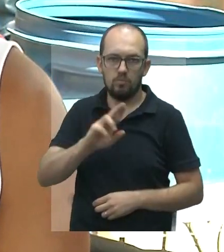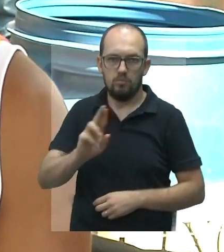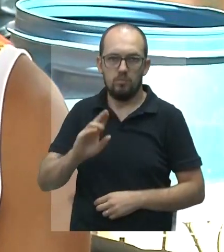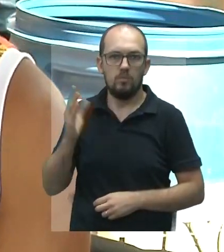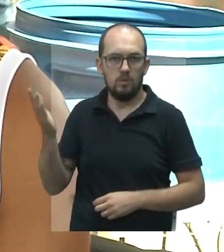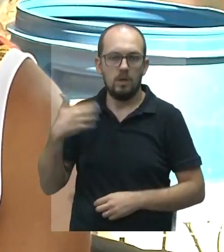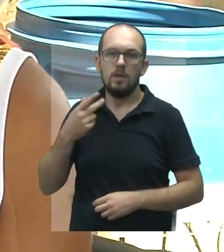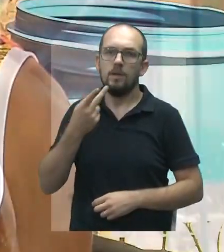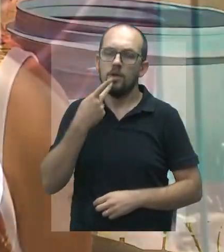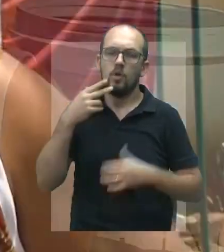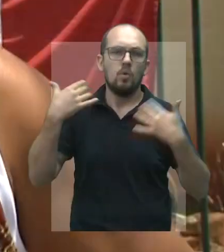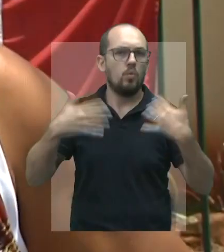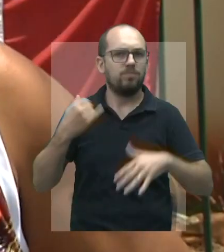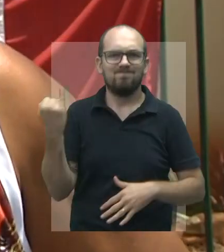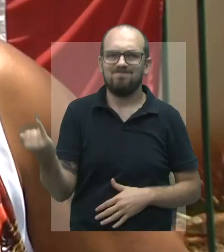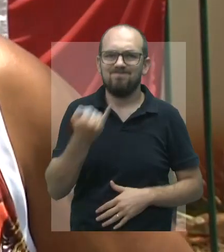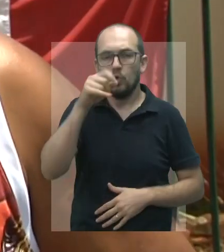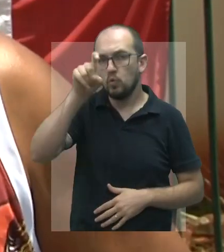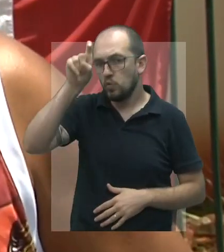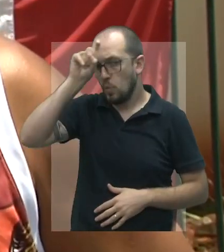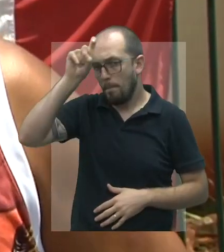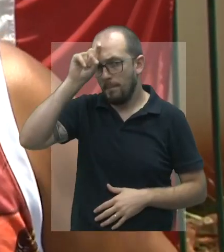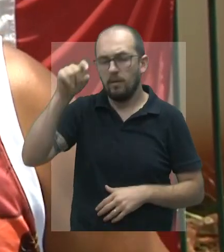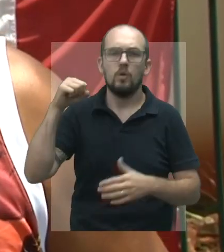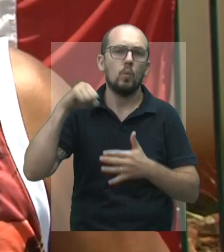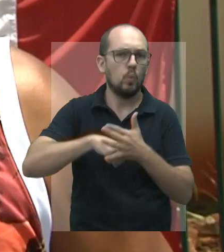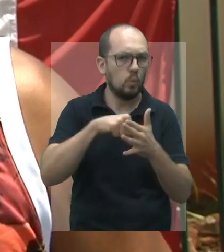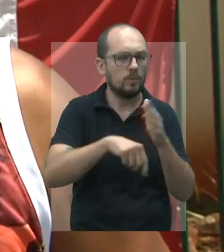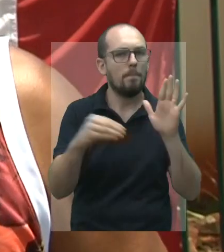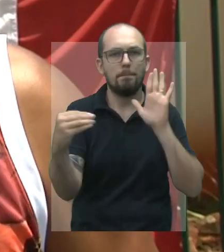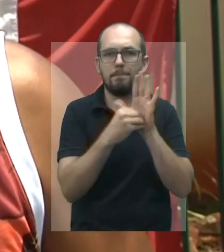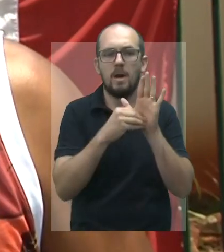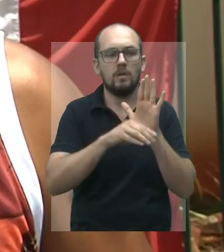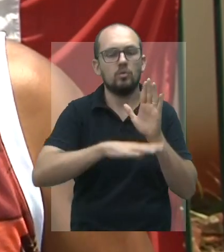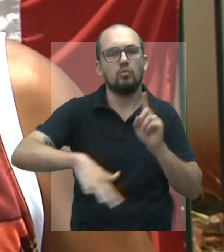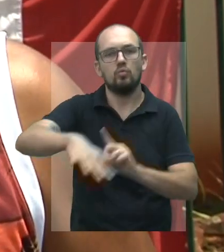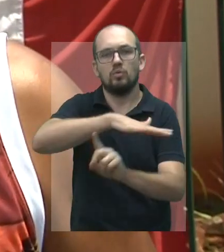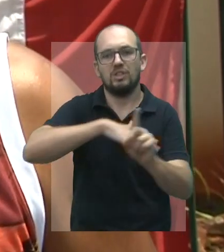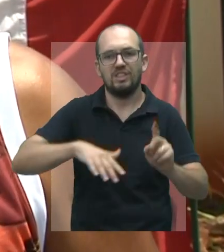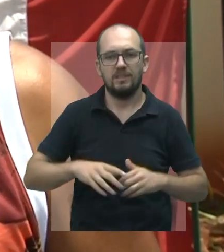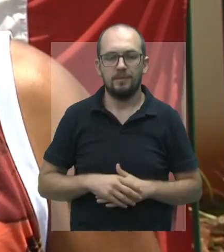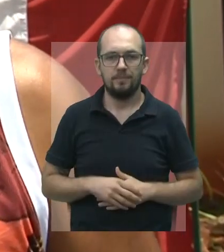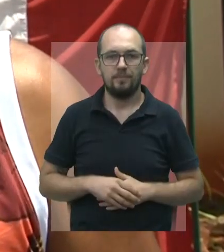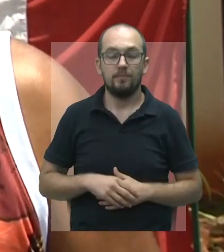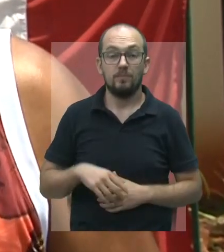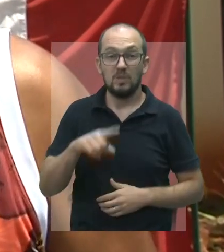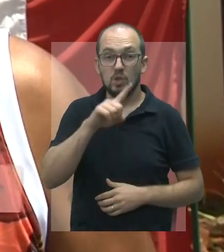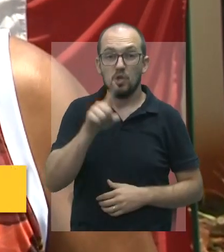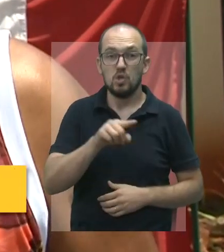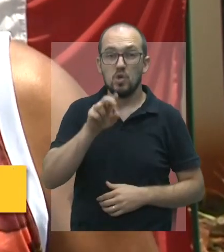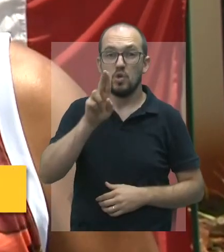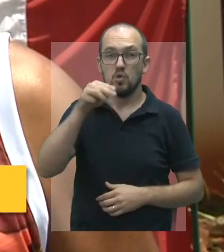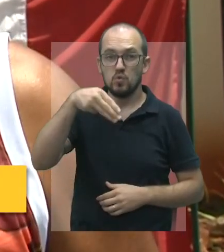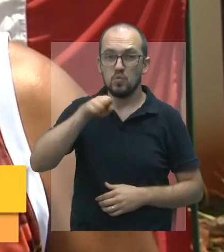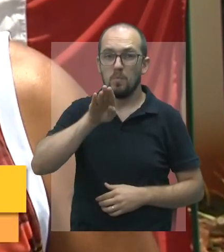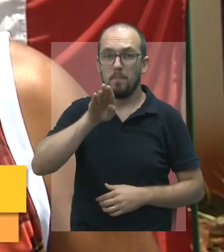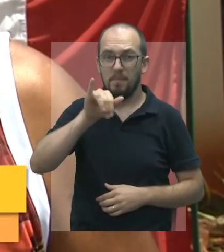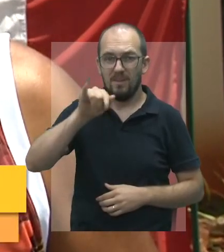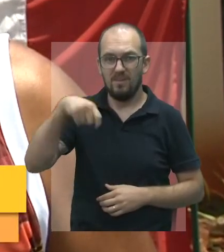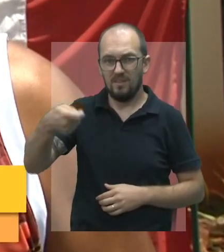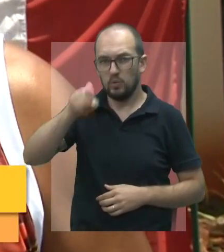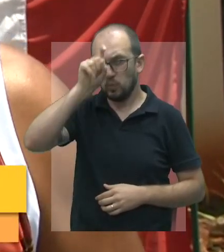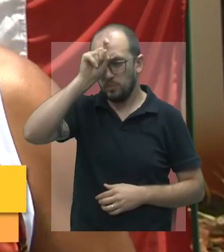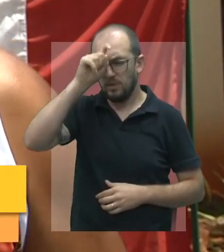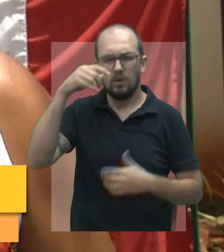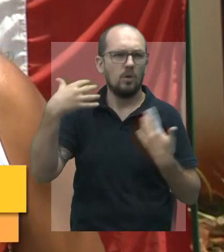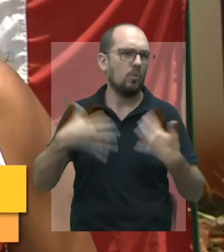ressaltou a figura de Zumbi e a importância da data para a sociedade. Zumbi, ele tinha conhecimento. Por isso